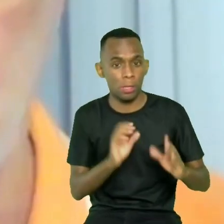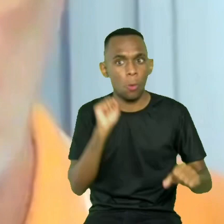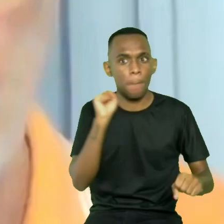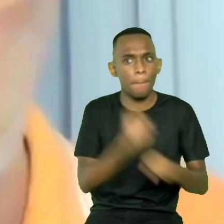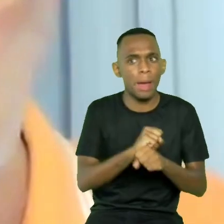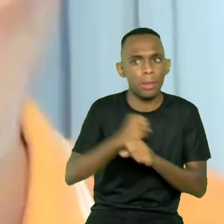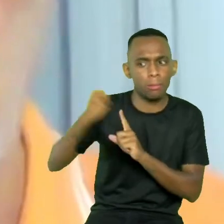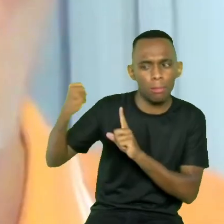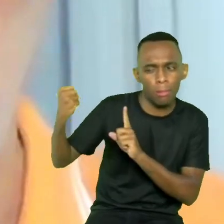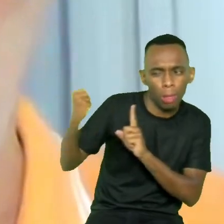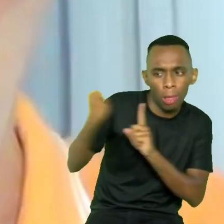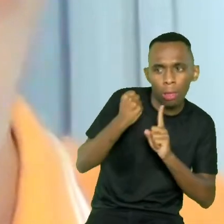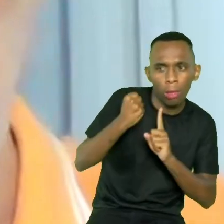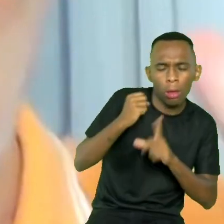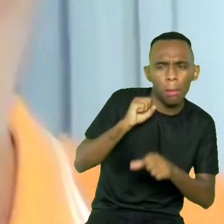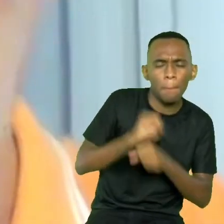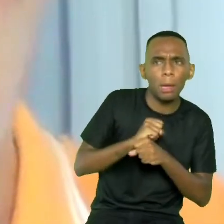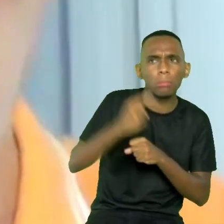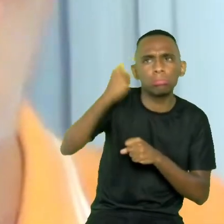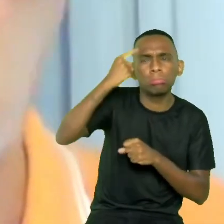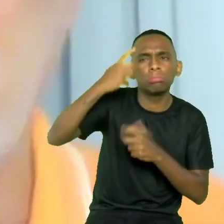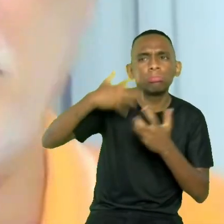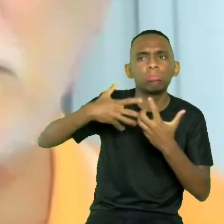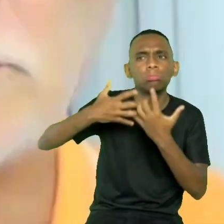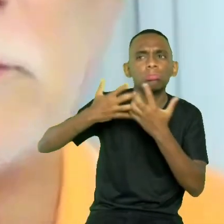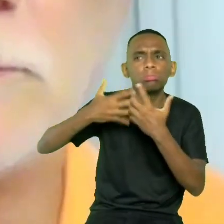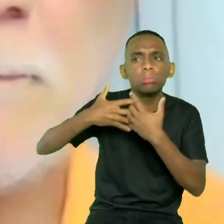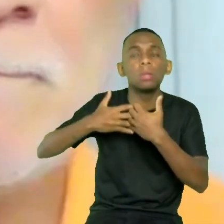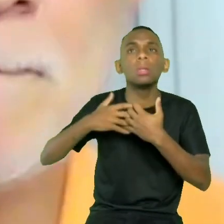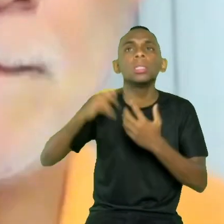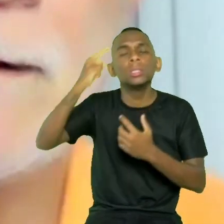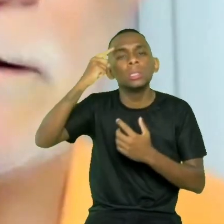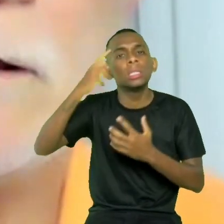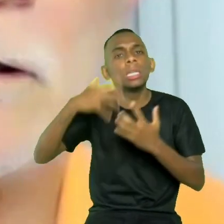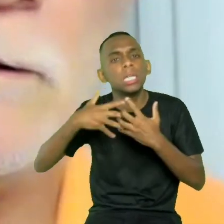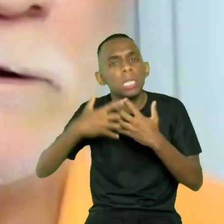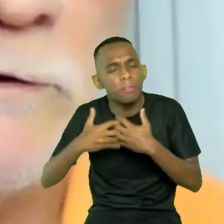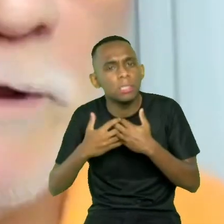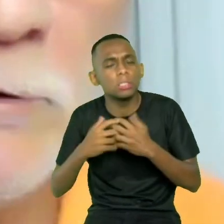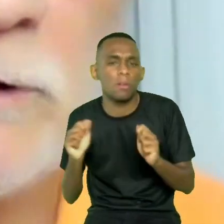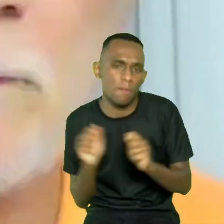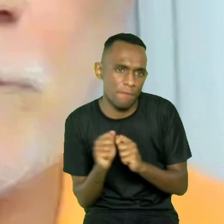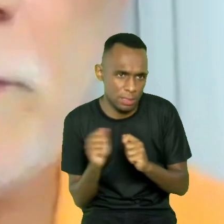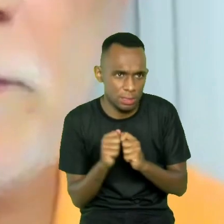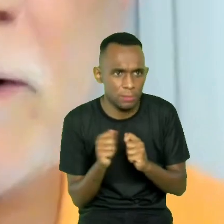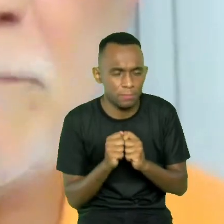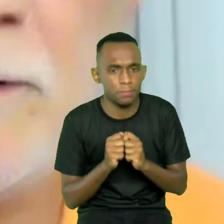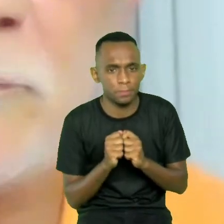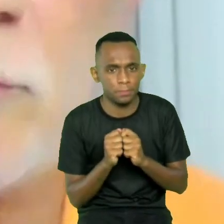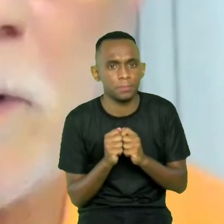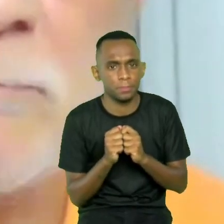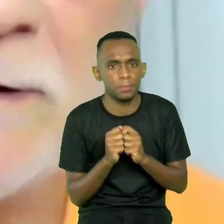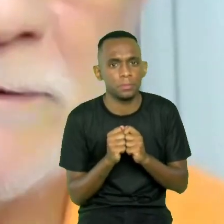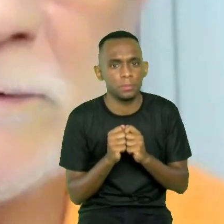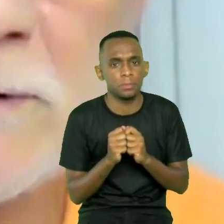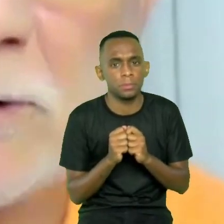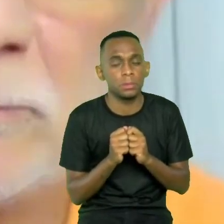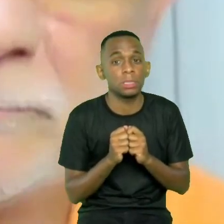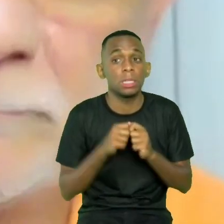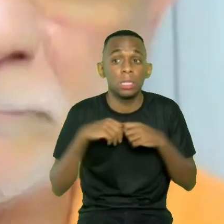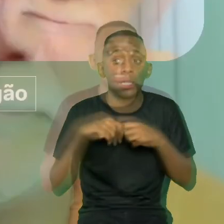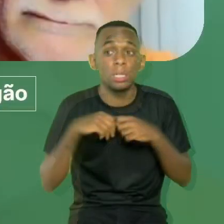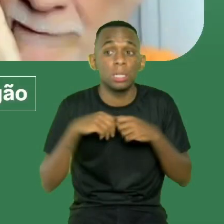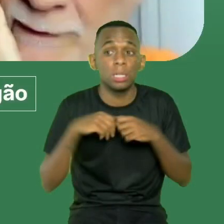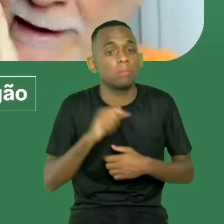que eu parei o tempo e ela está fazendo essa reflexão, né? Nesse meio tempo aí, ela vai tomar uma